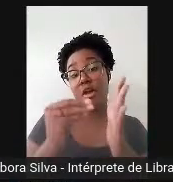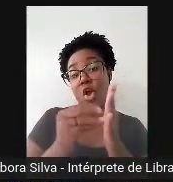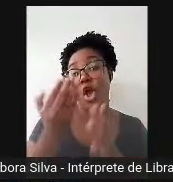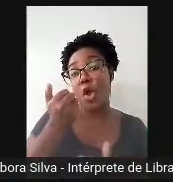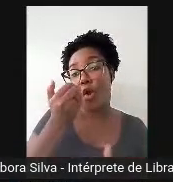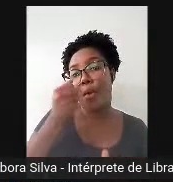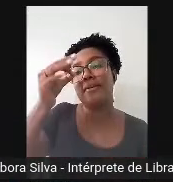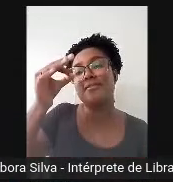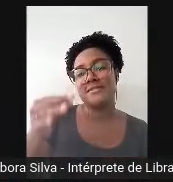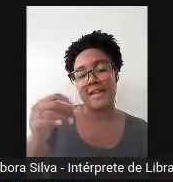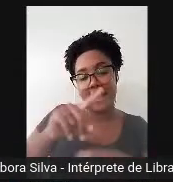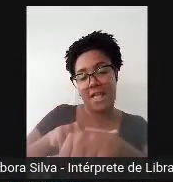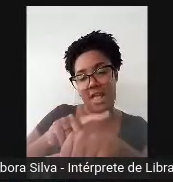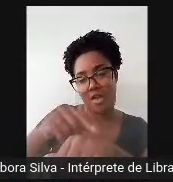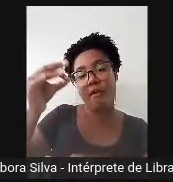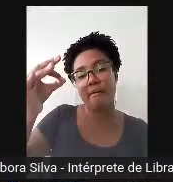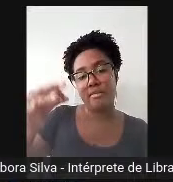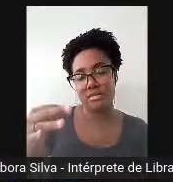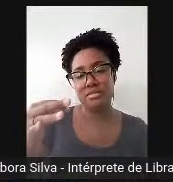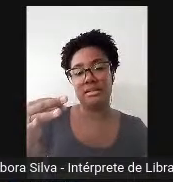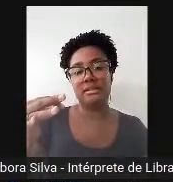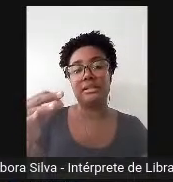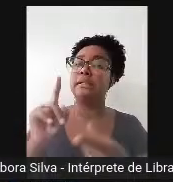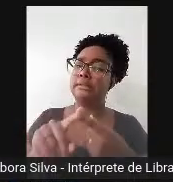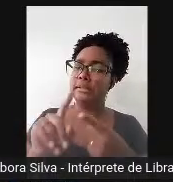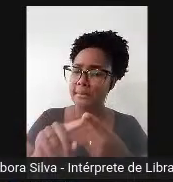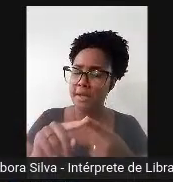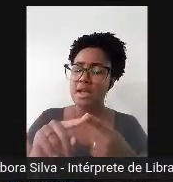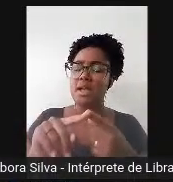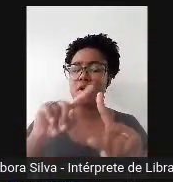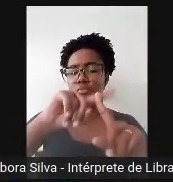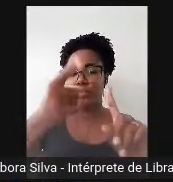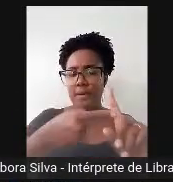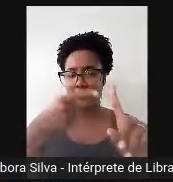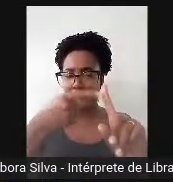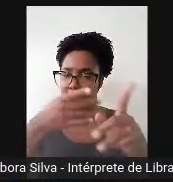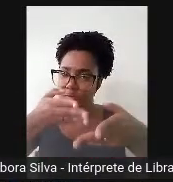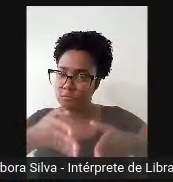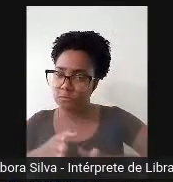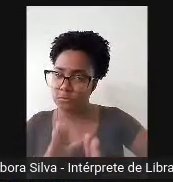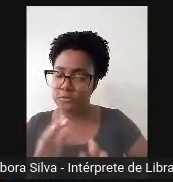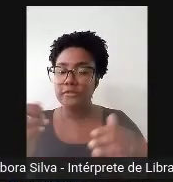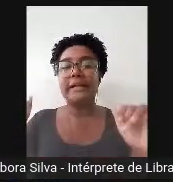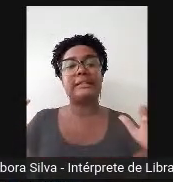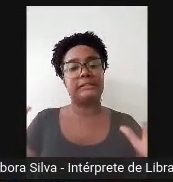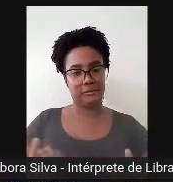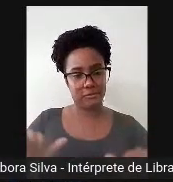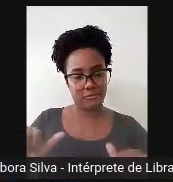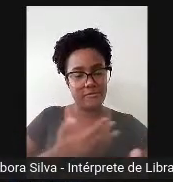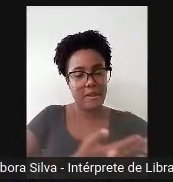ser crianças que já provavelmente vão ser também desnutridas. Isso é o que a gente chama